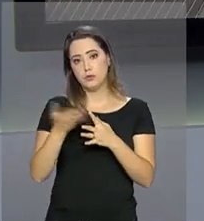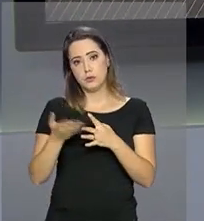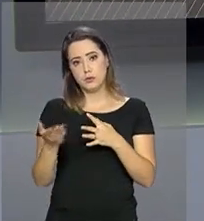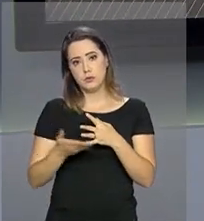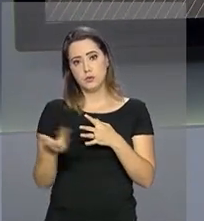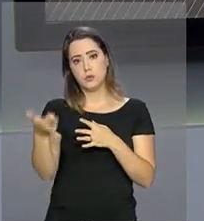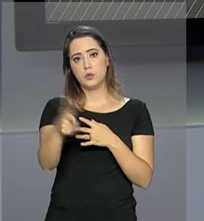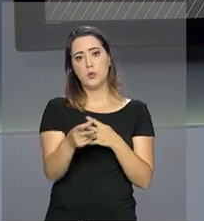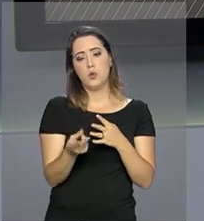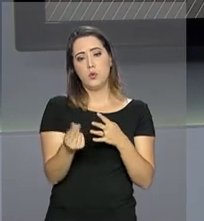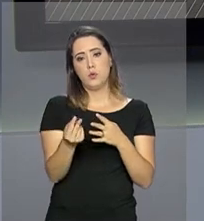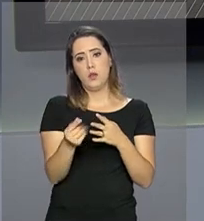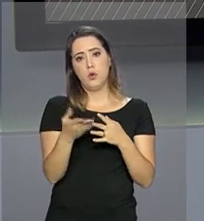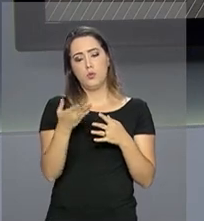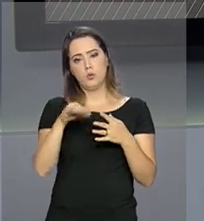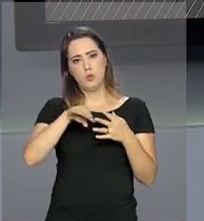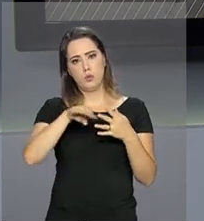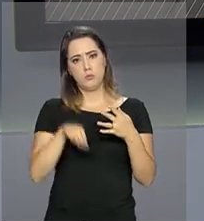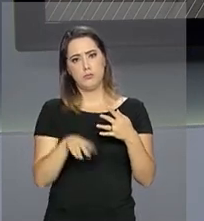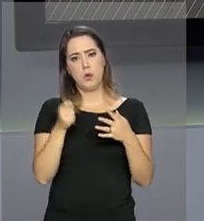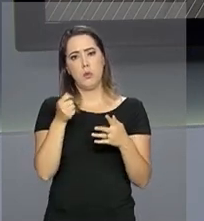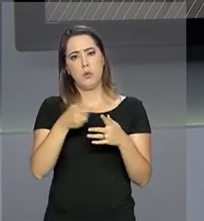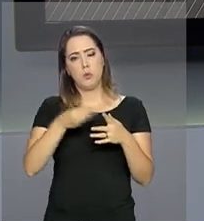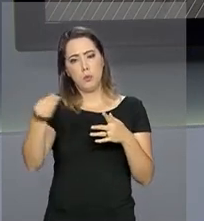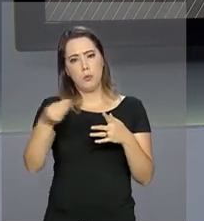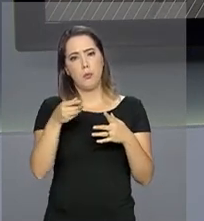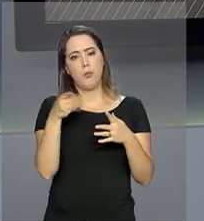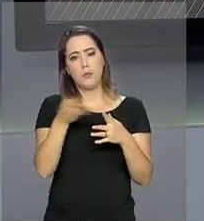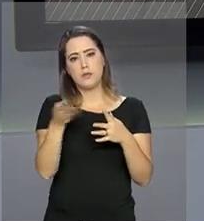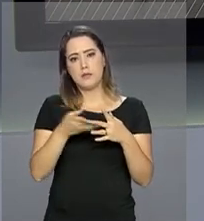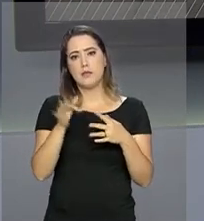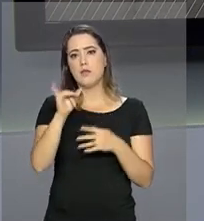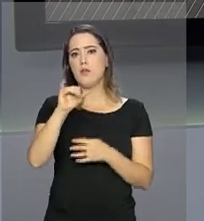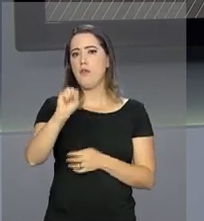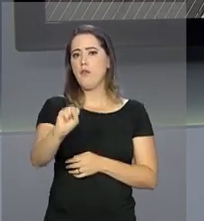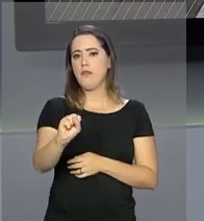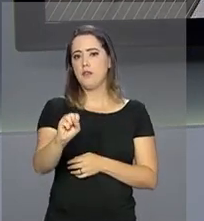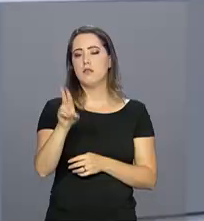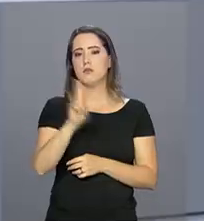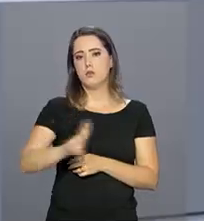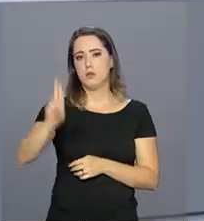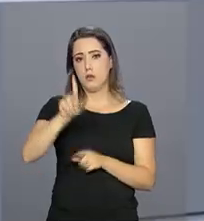restante da mensalidade com a ajuda do fies o programa de financiamento estudantil